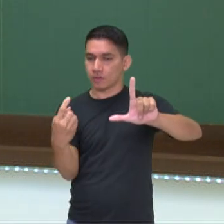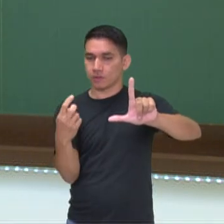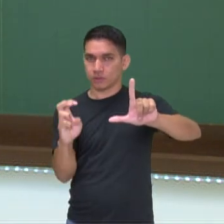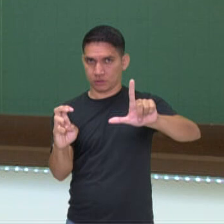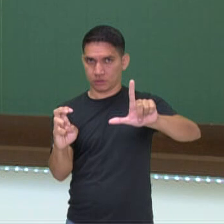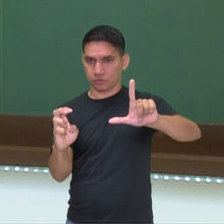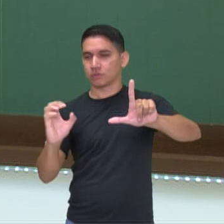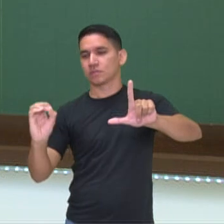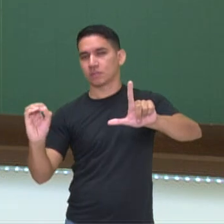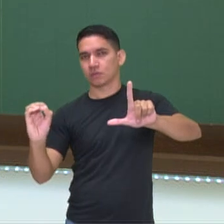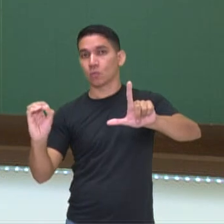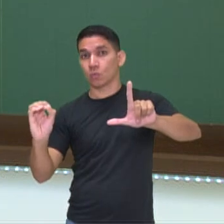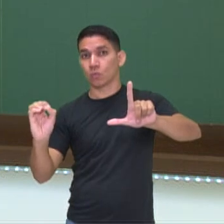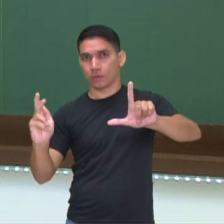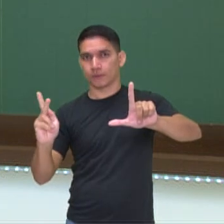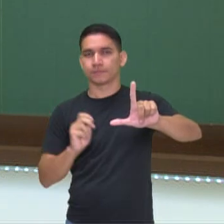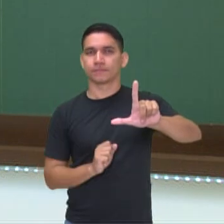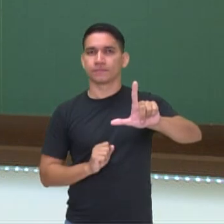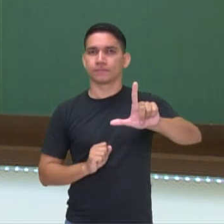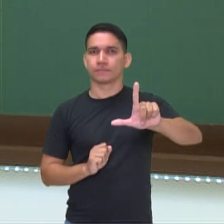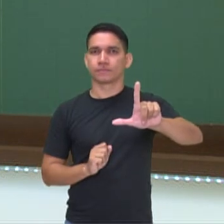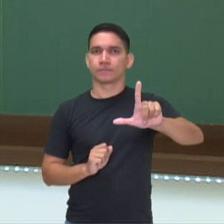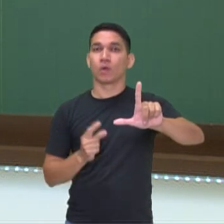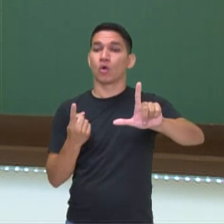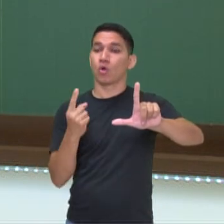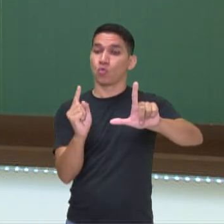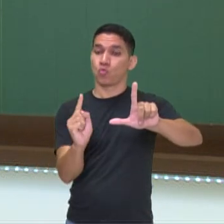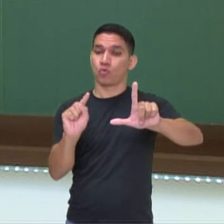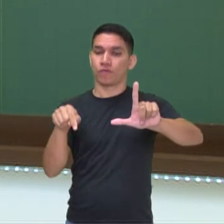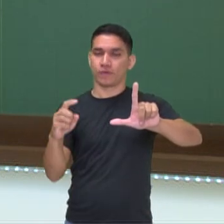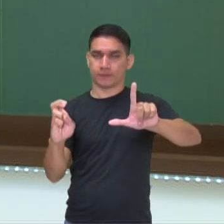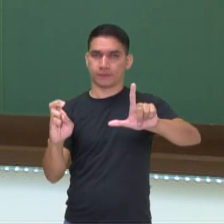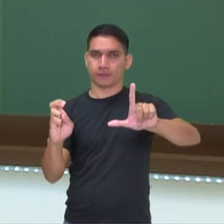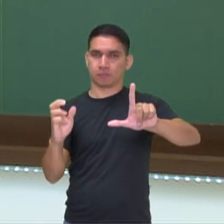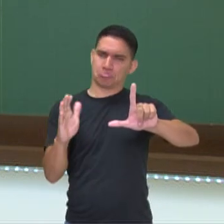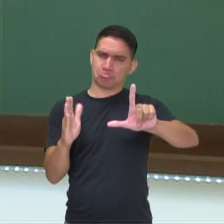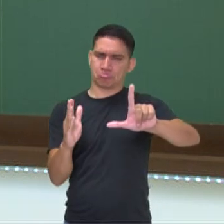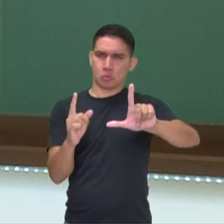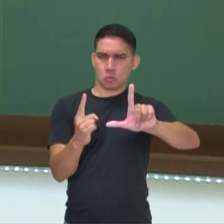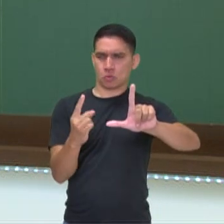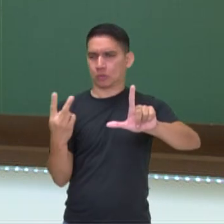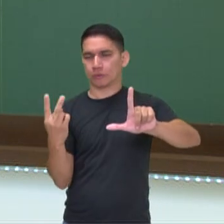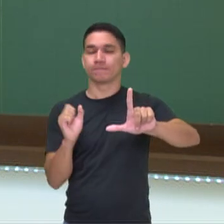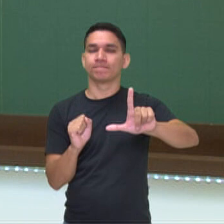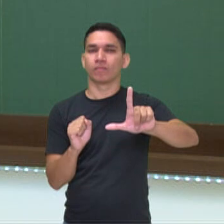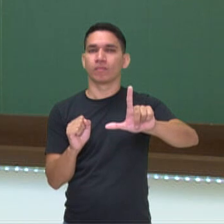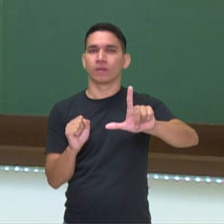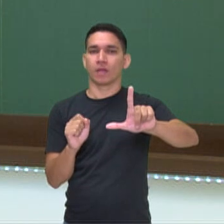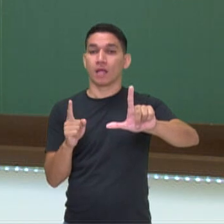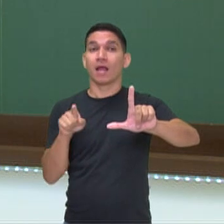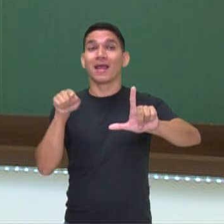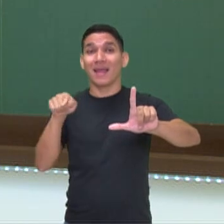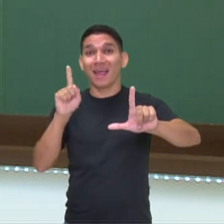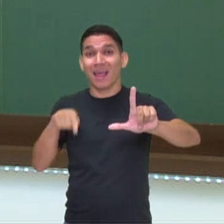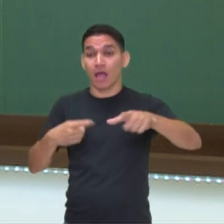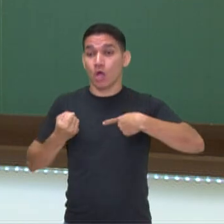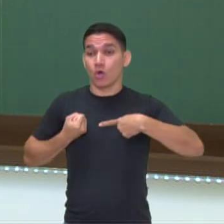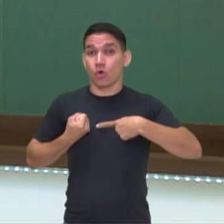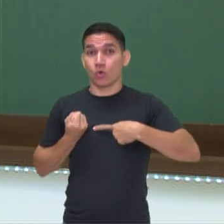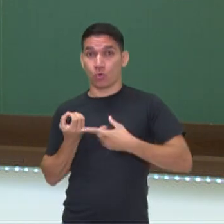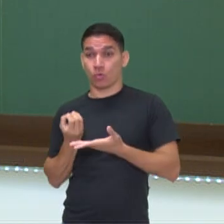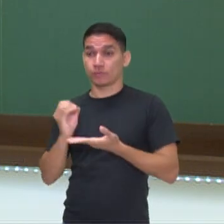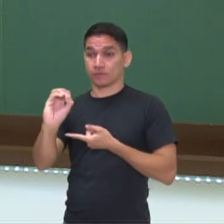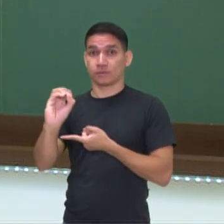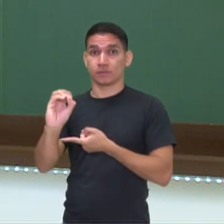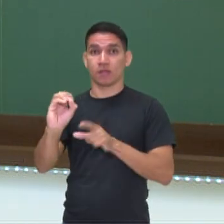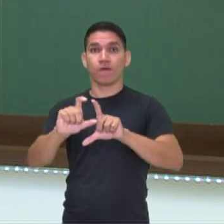1,5 e 0, tá? Então, é 1,5, está entre 1 e 2. E nesse caso aqui, nós temos a raiz, ou seja, nós temos o zero